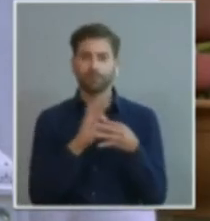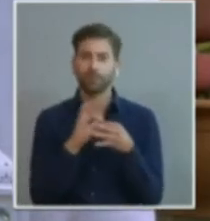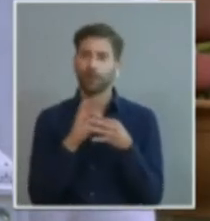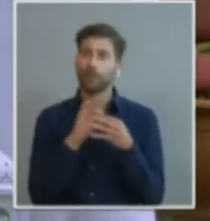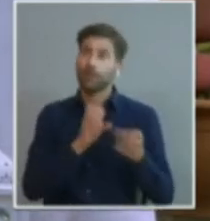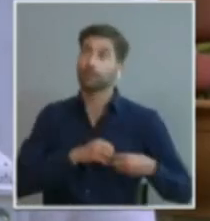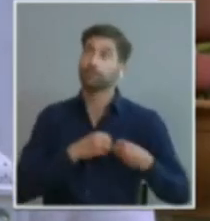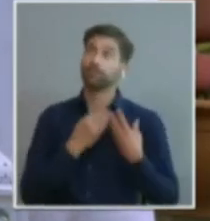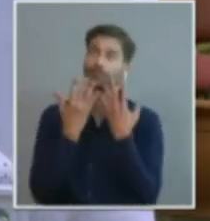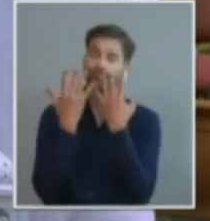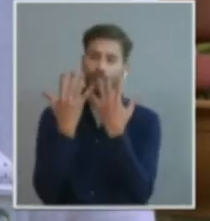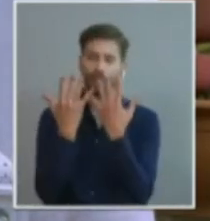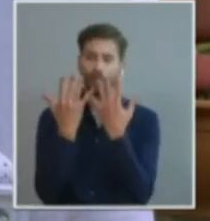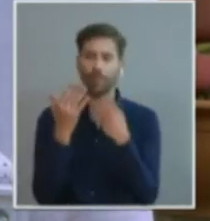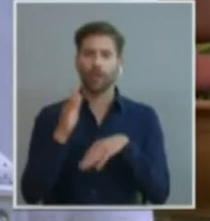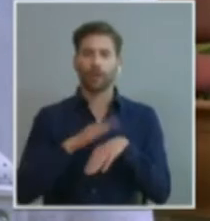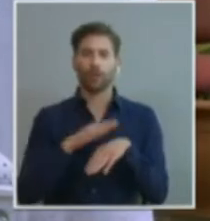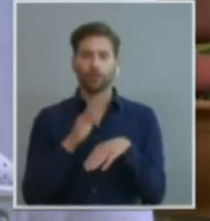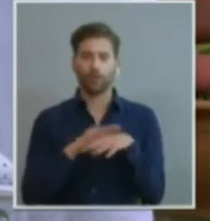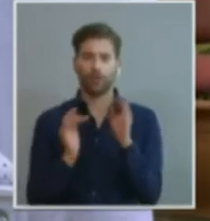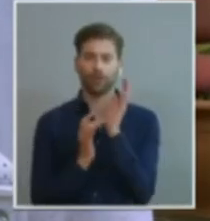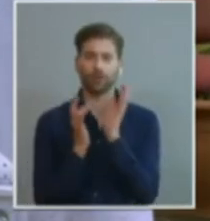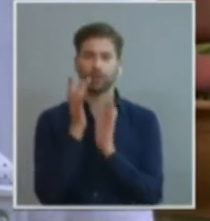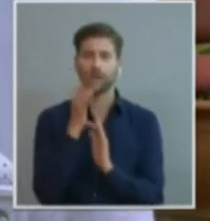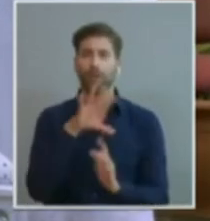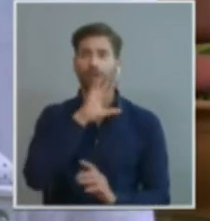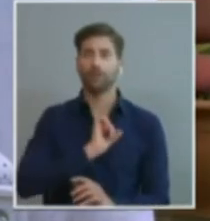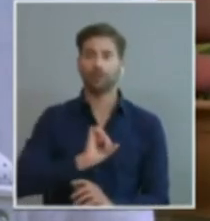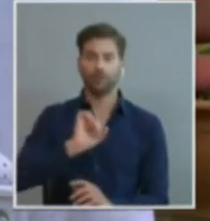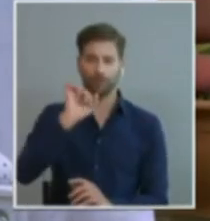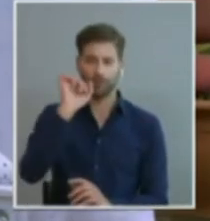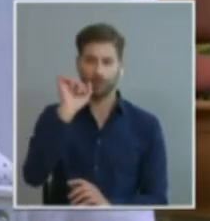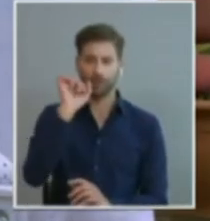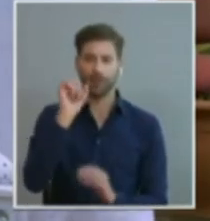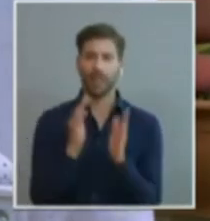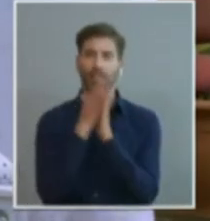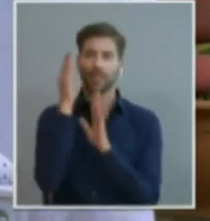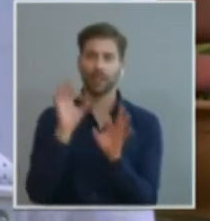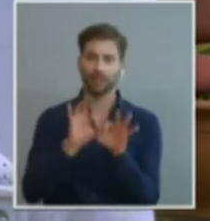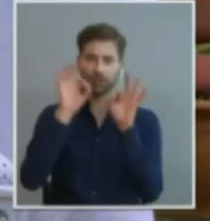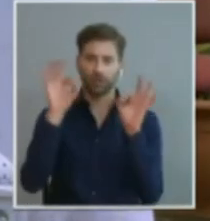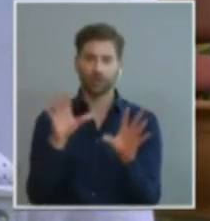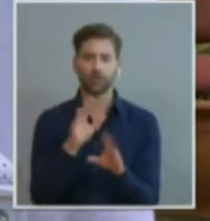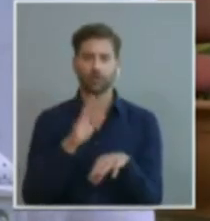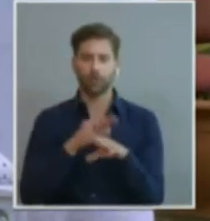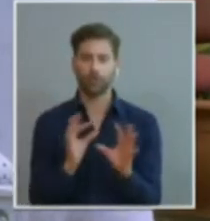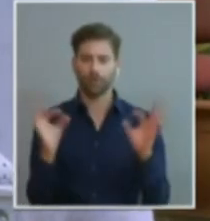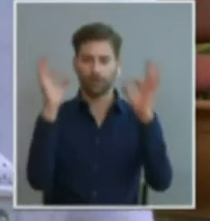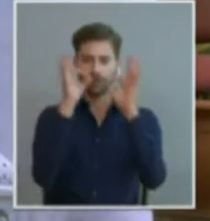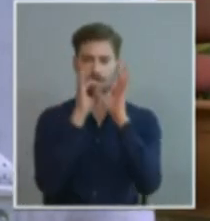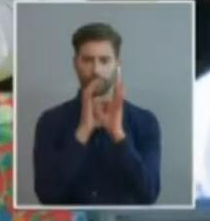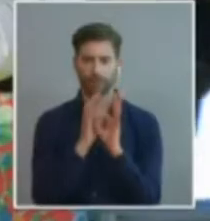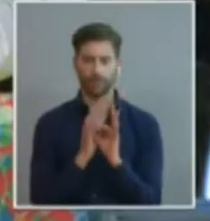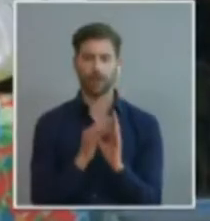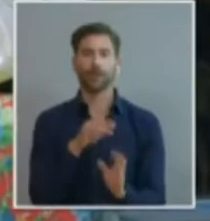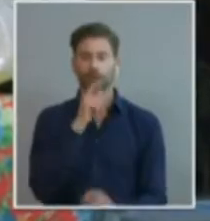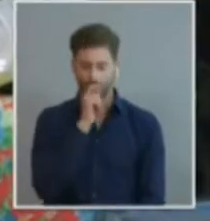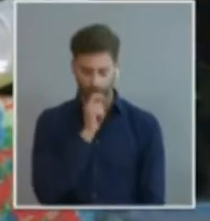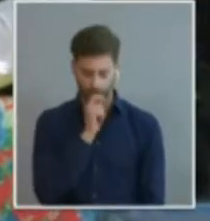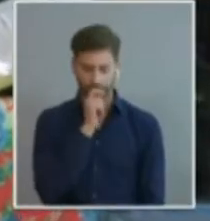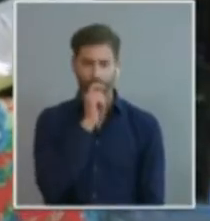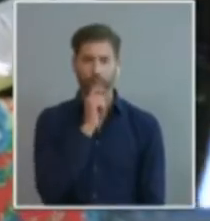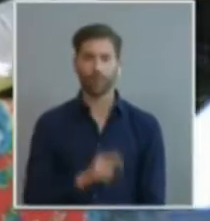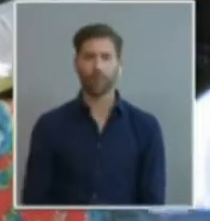vós. Por nosso Senhor Jesus Cristo, vosso Filho, que é Deus convosco na unidade do Espírito Santo. Amém.